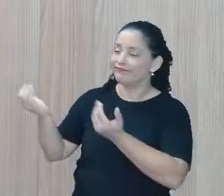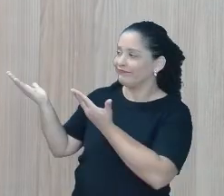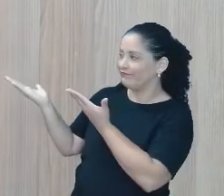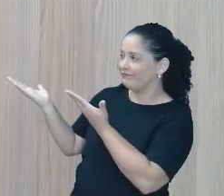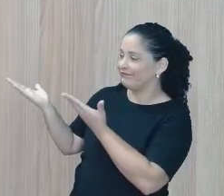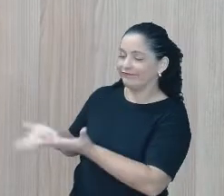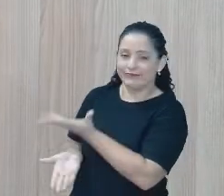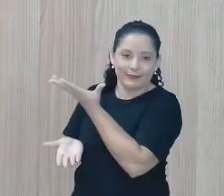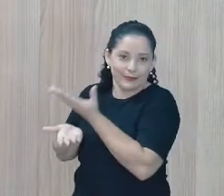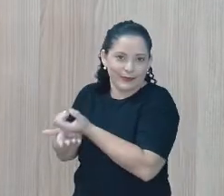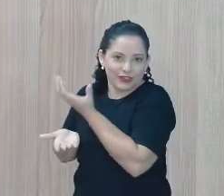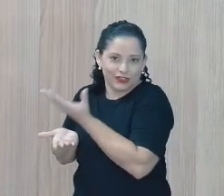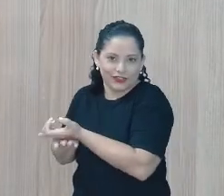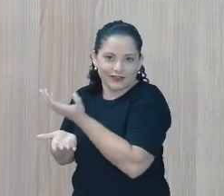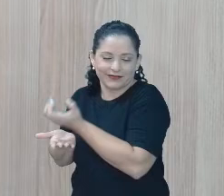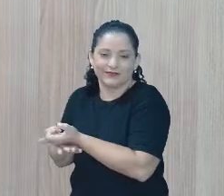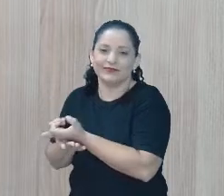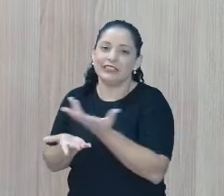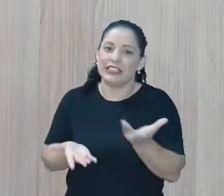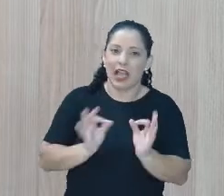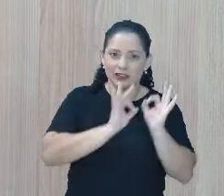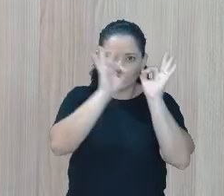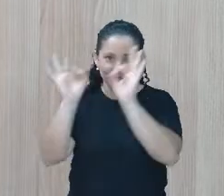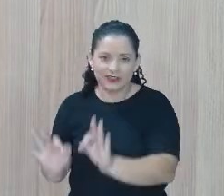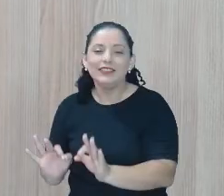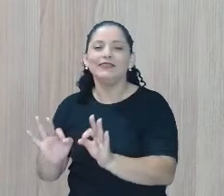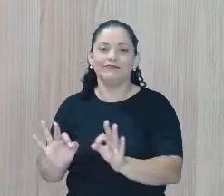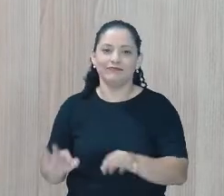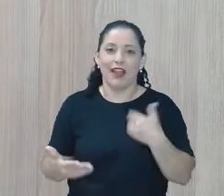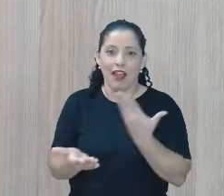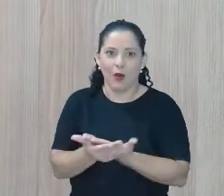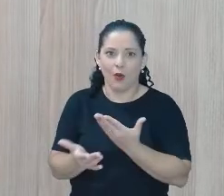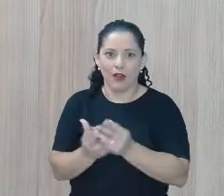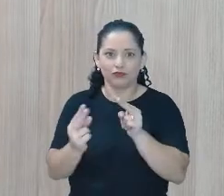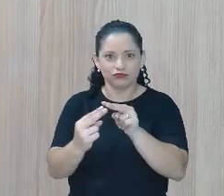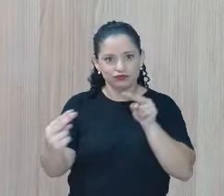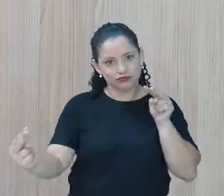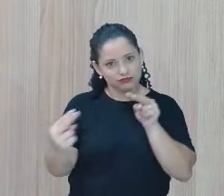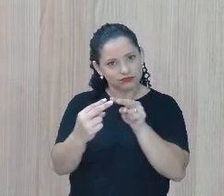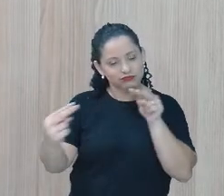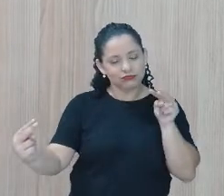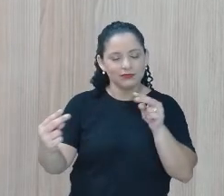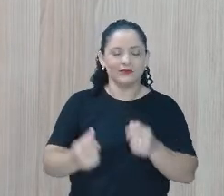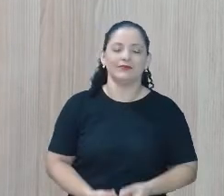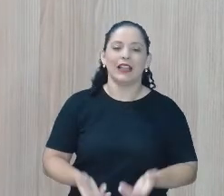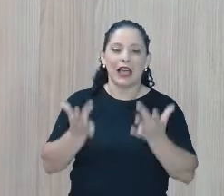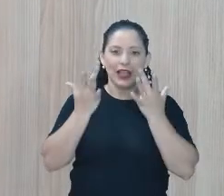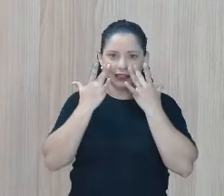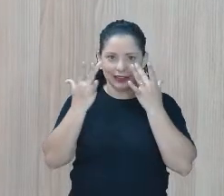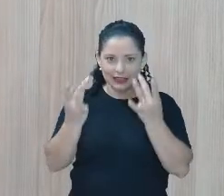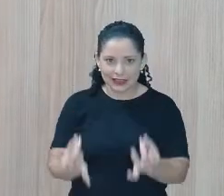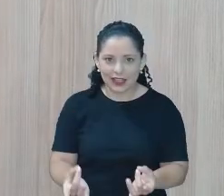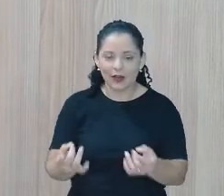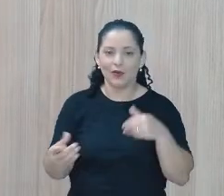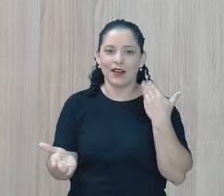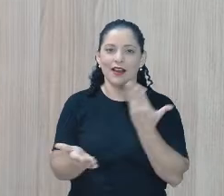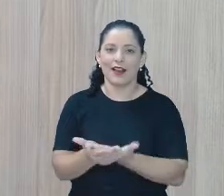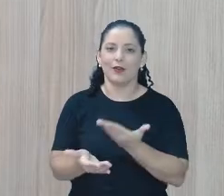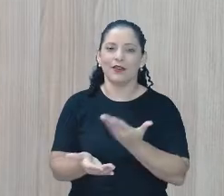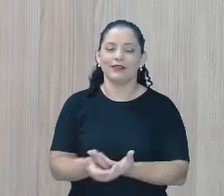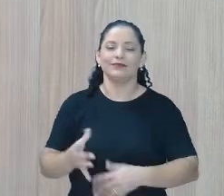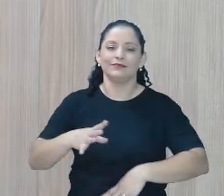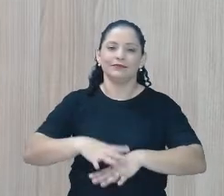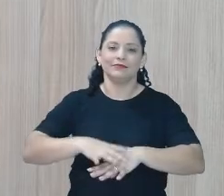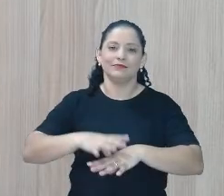possa assistir a aula ao vivo e interagir com vocês, tirando todas as dúvidas. Então, prestem bastante atenção à nossa aula